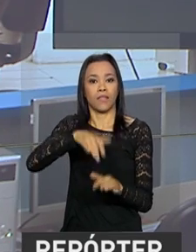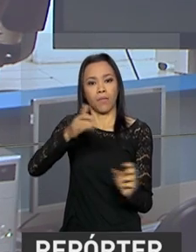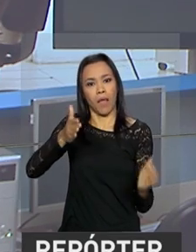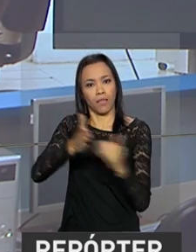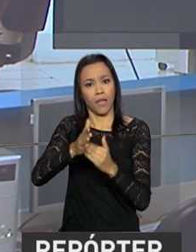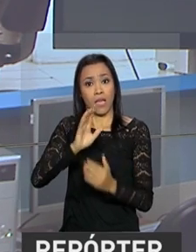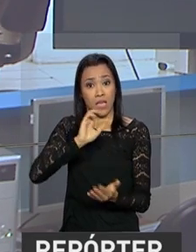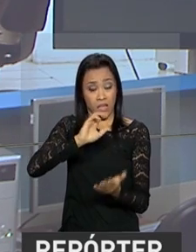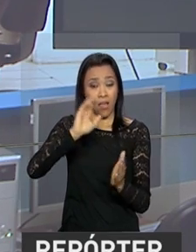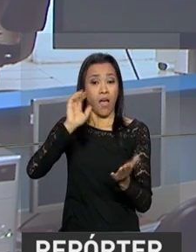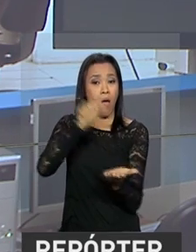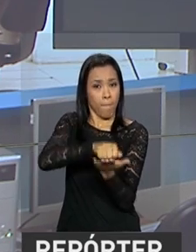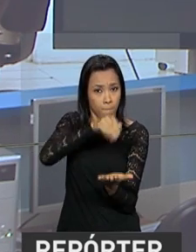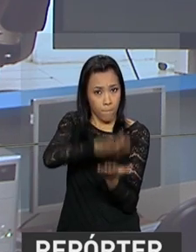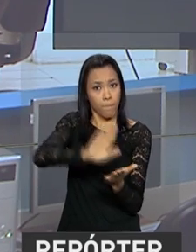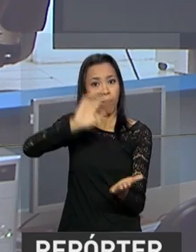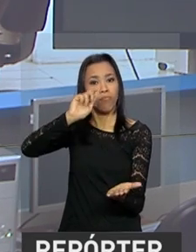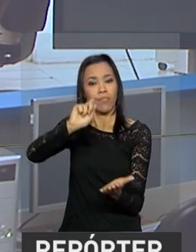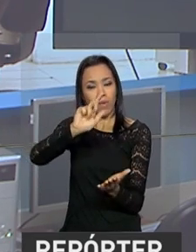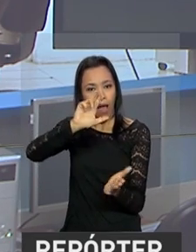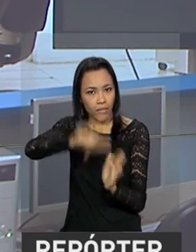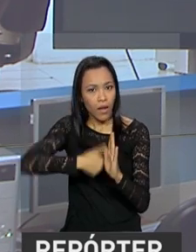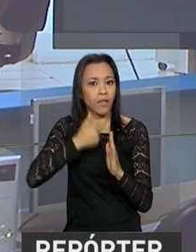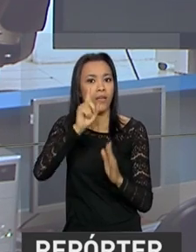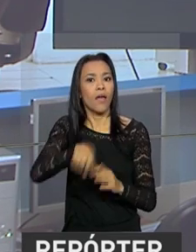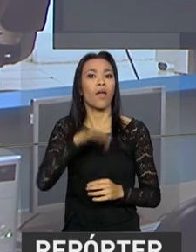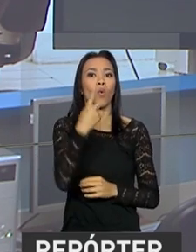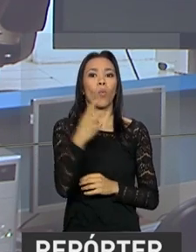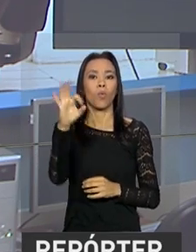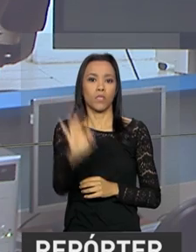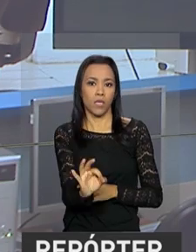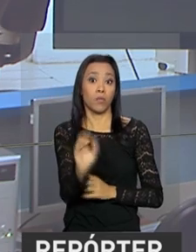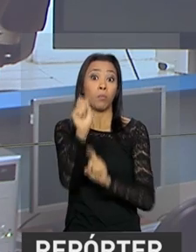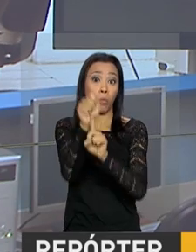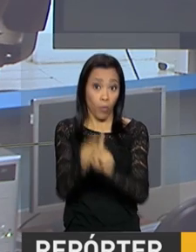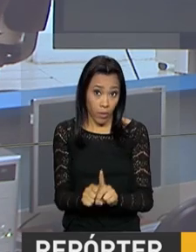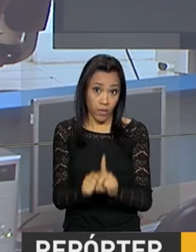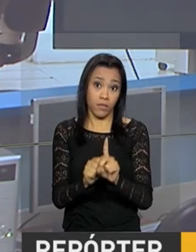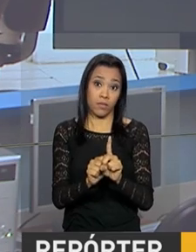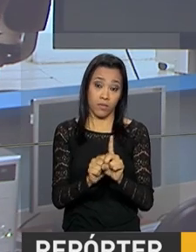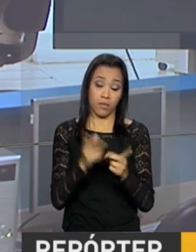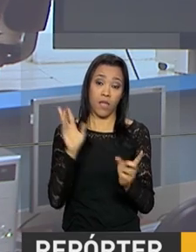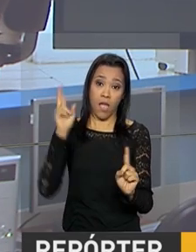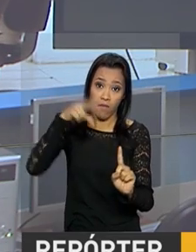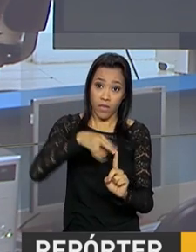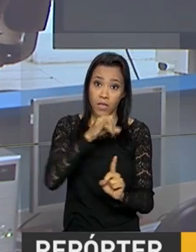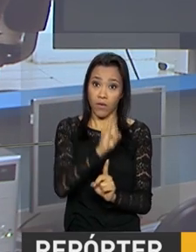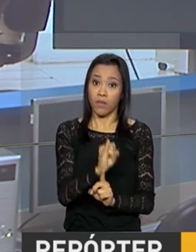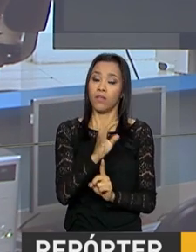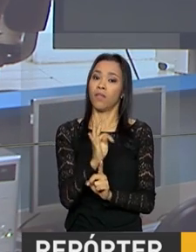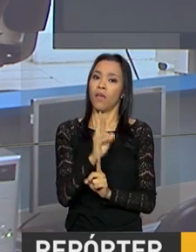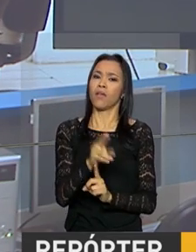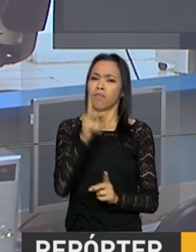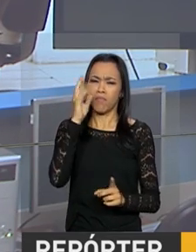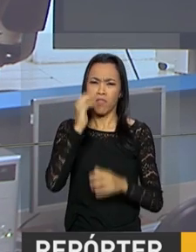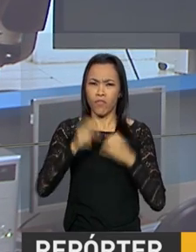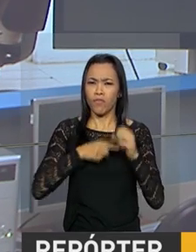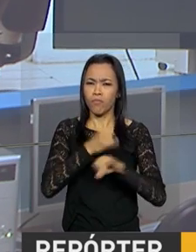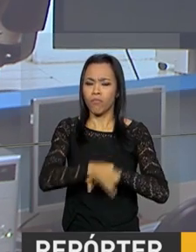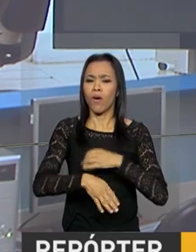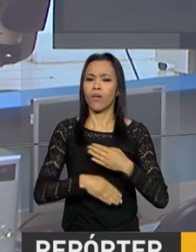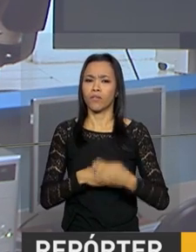multa por atraso na entrega da declaração é de 1% ao mês sobre o imposto devido mais informações em